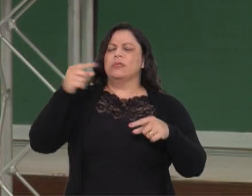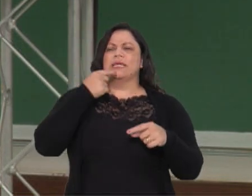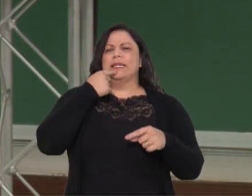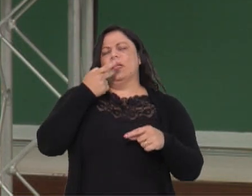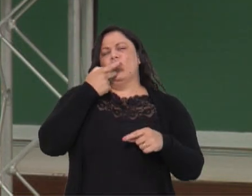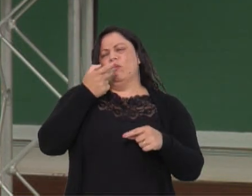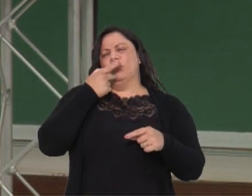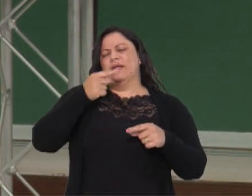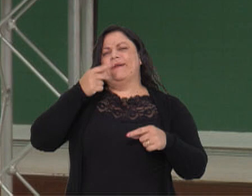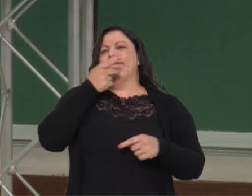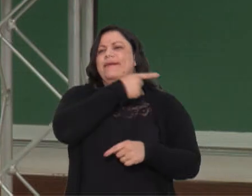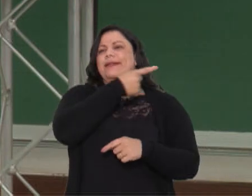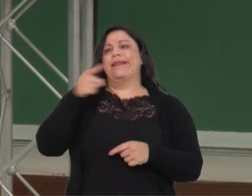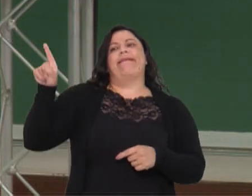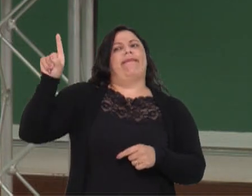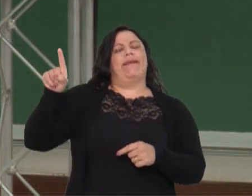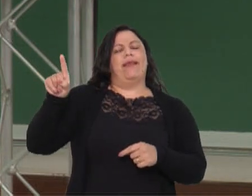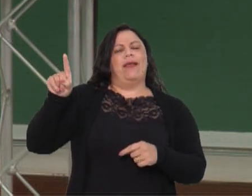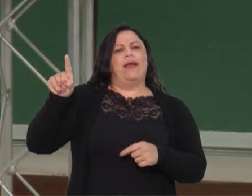está